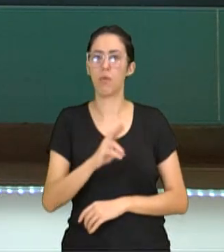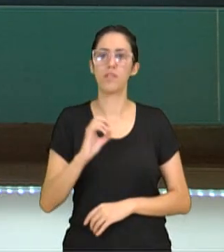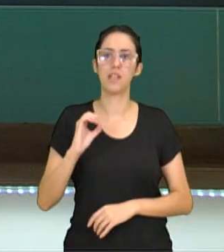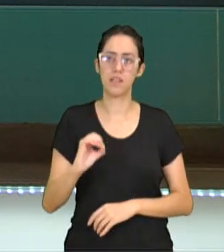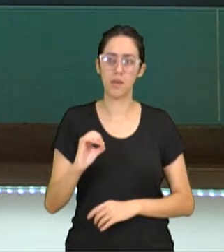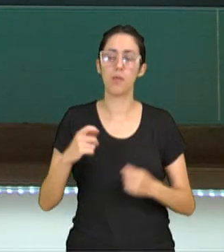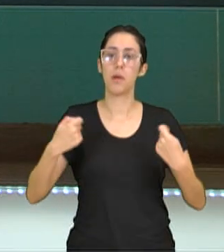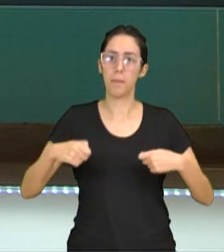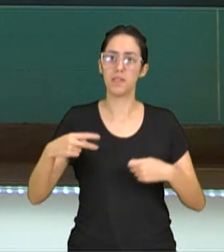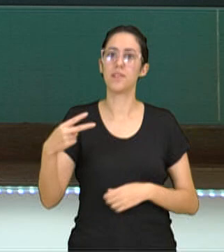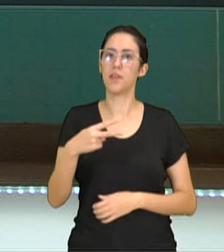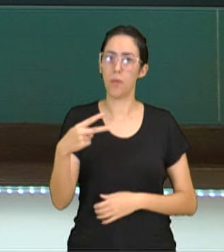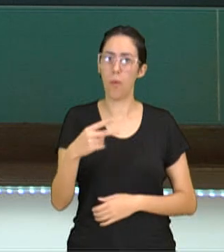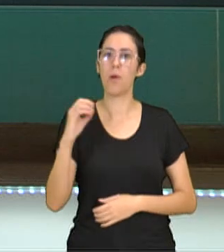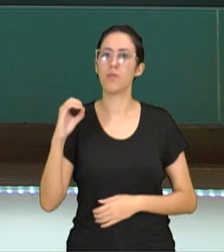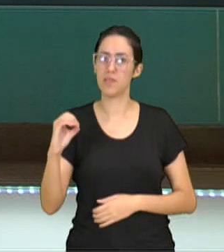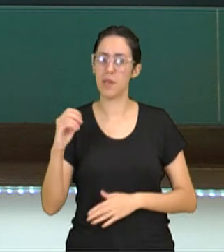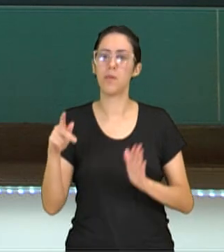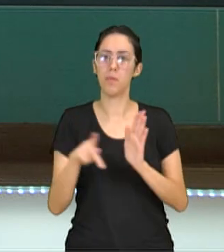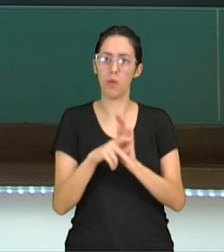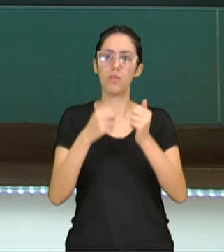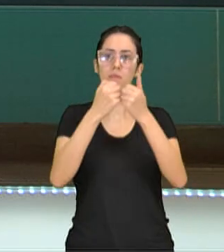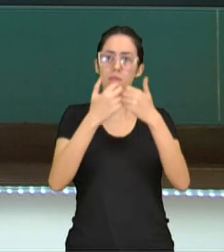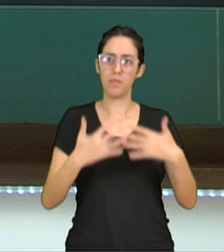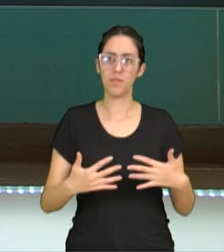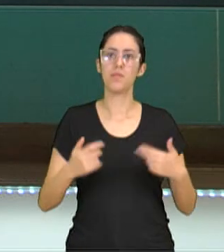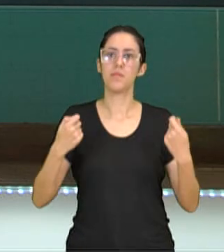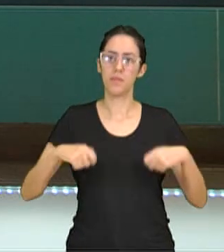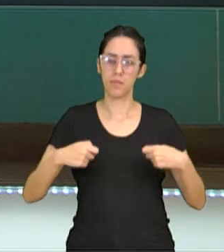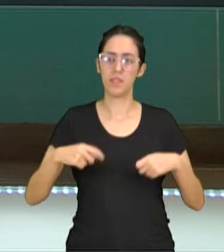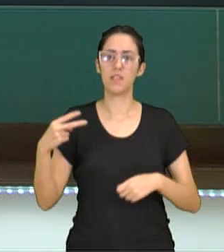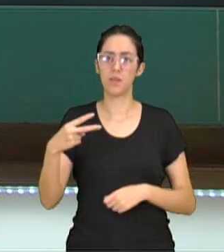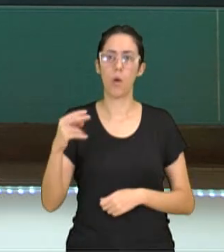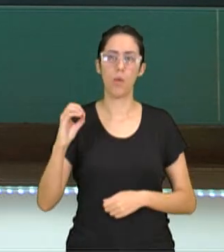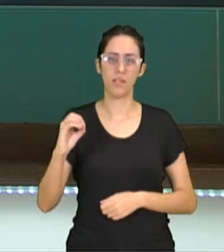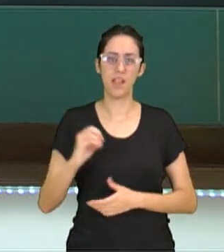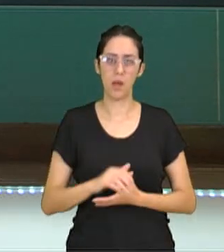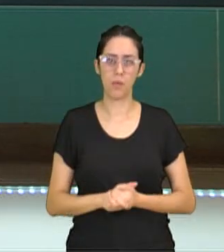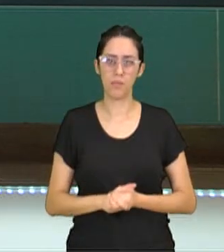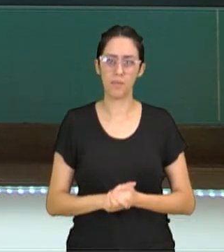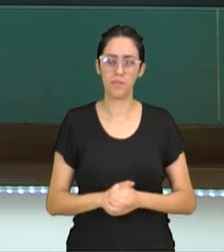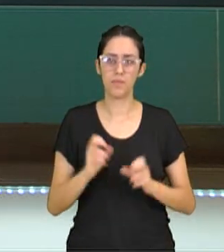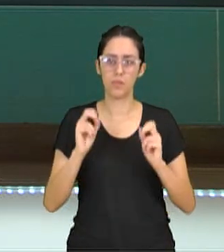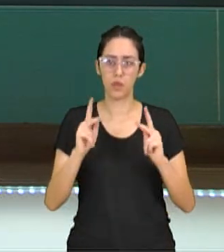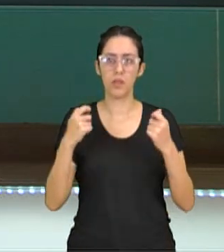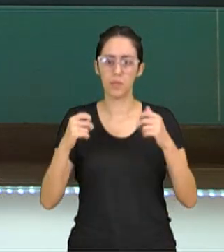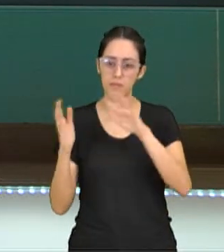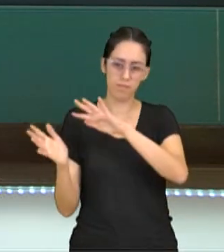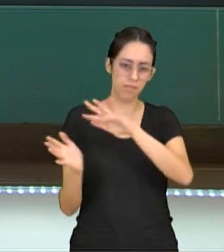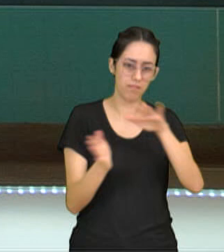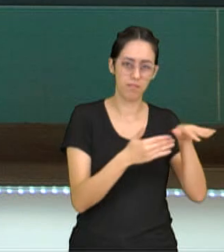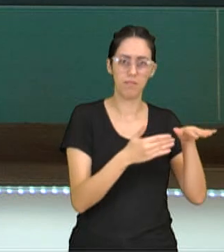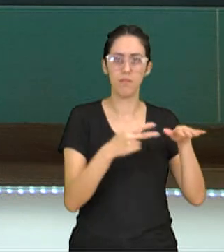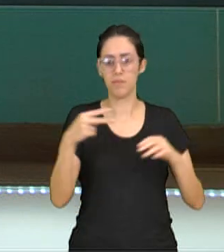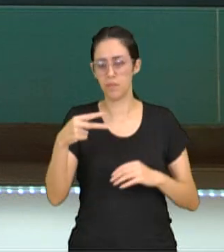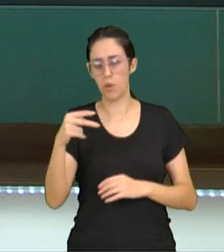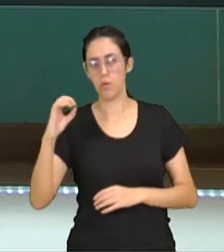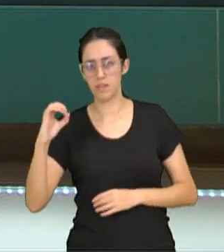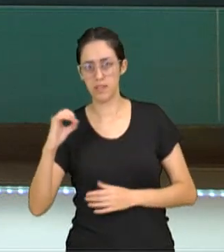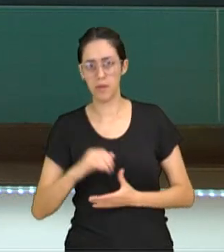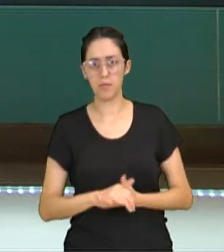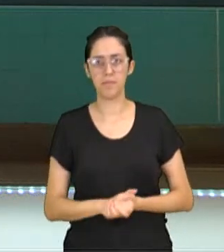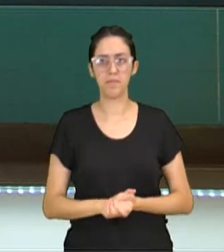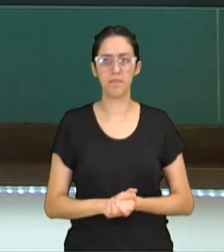ter o igual a zero, tá bom? Senão não dá certo esse processo que a gente está utilizando. Tem que jogar todo mundo para o primeiro membro.